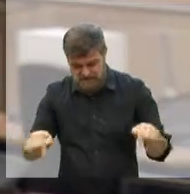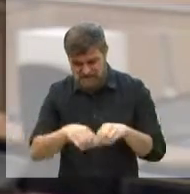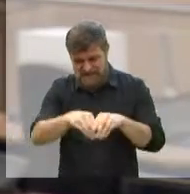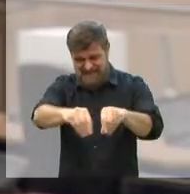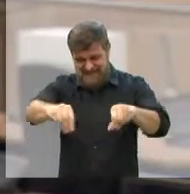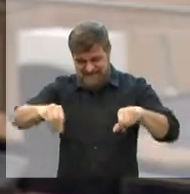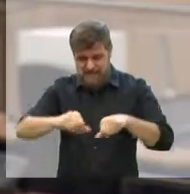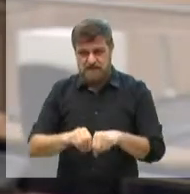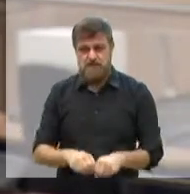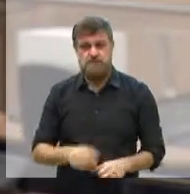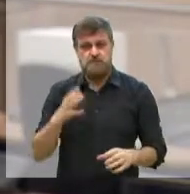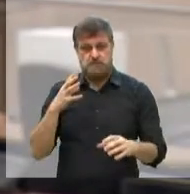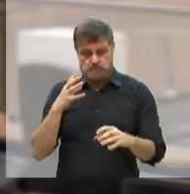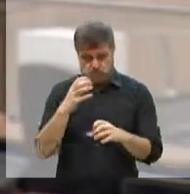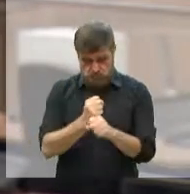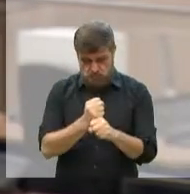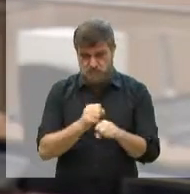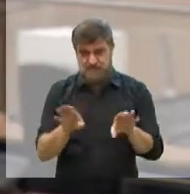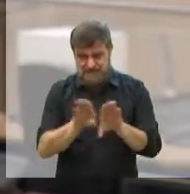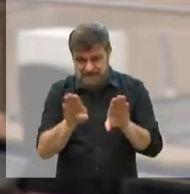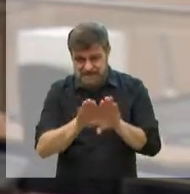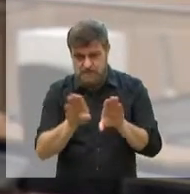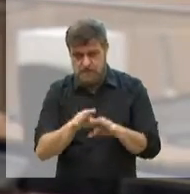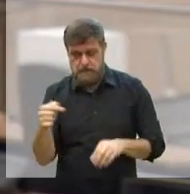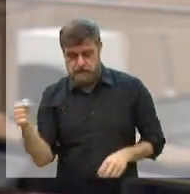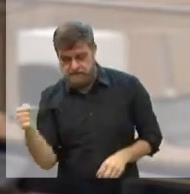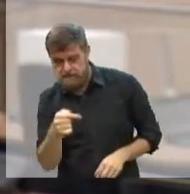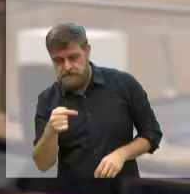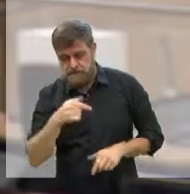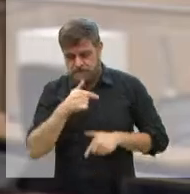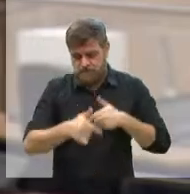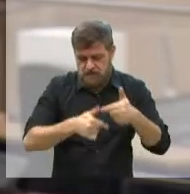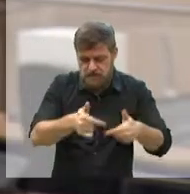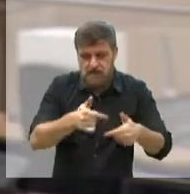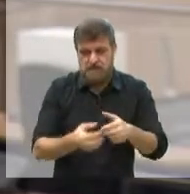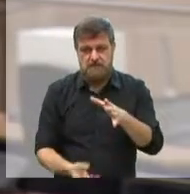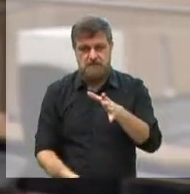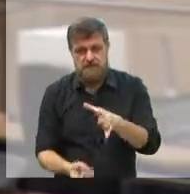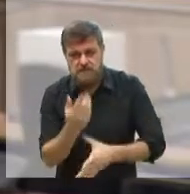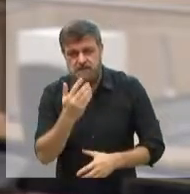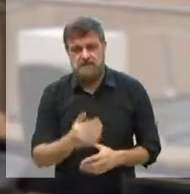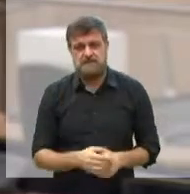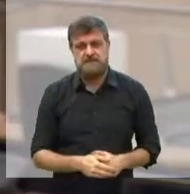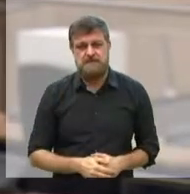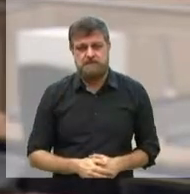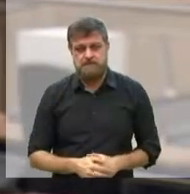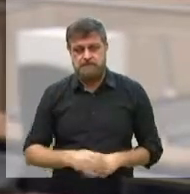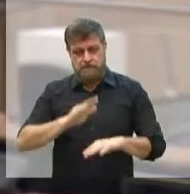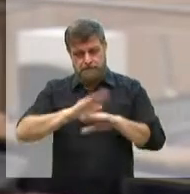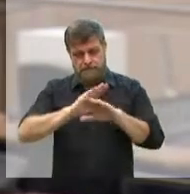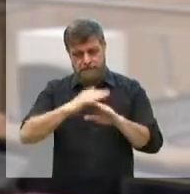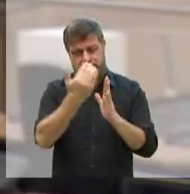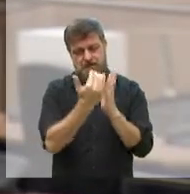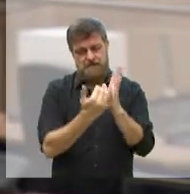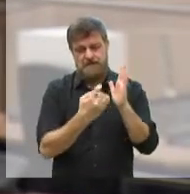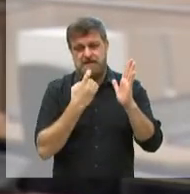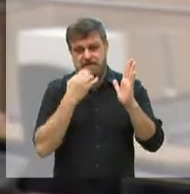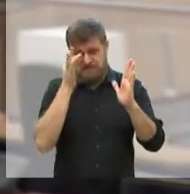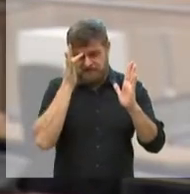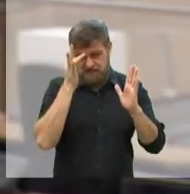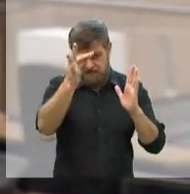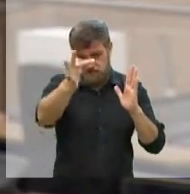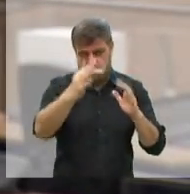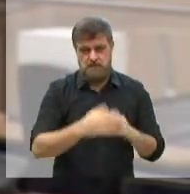casas. Junto com isso, junto com o trabalho que for elaborado pelo plano diretor e lei de uso e